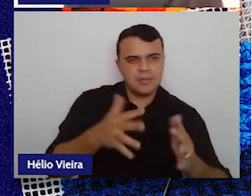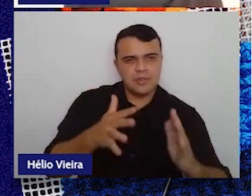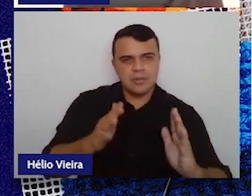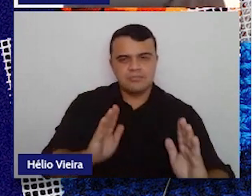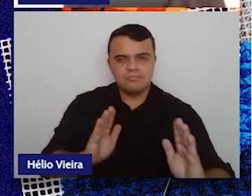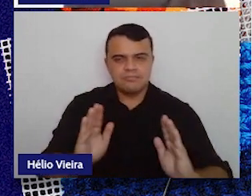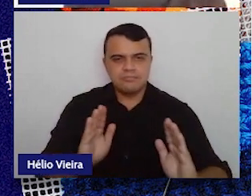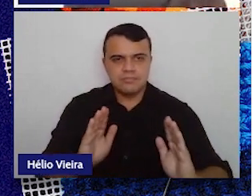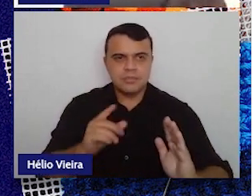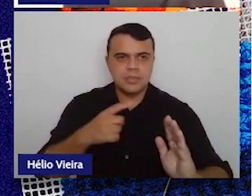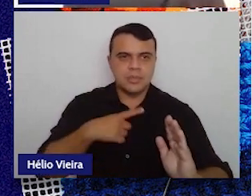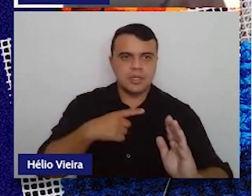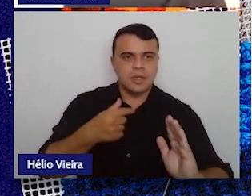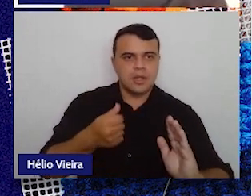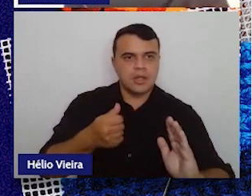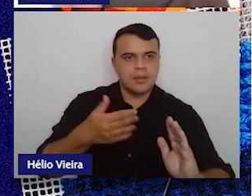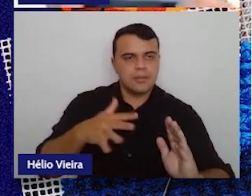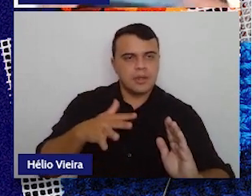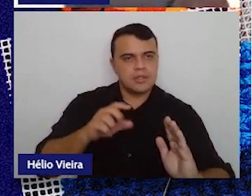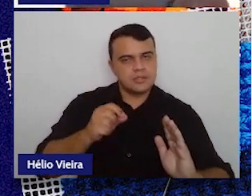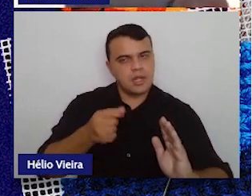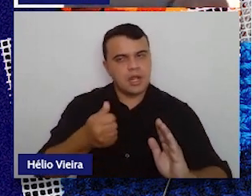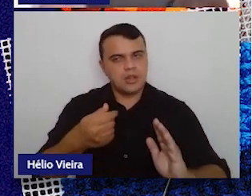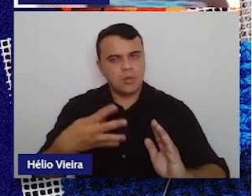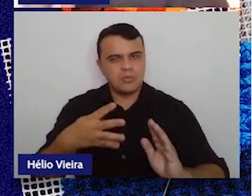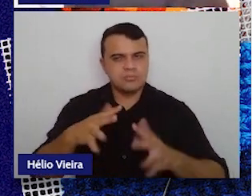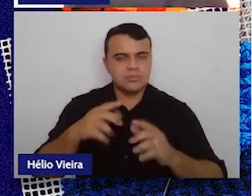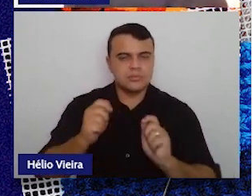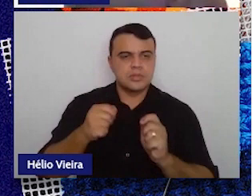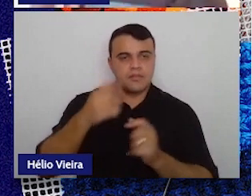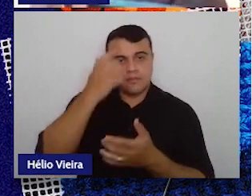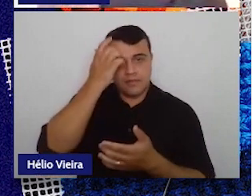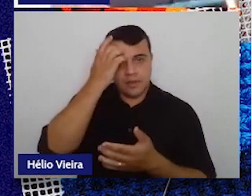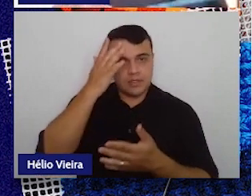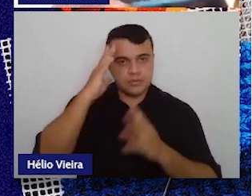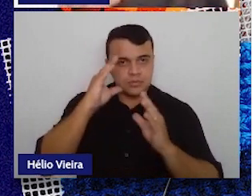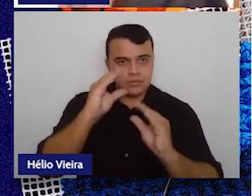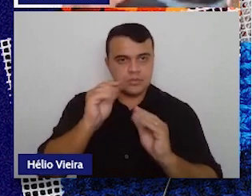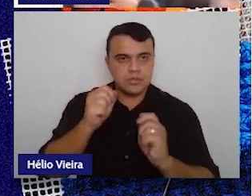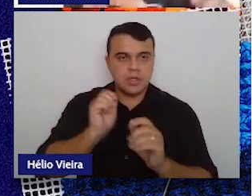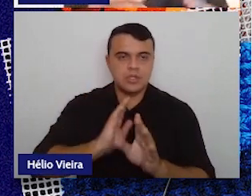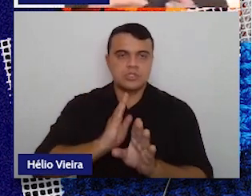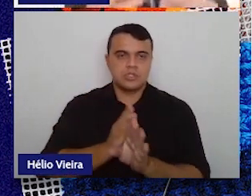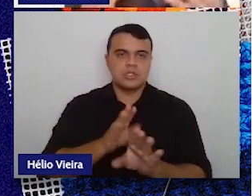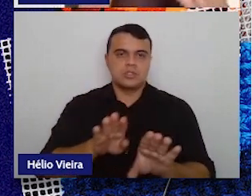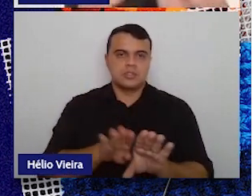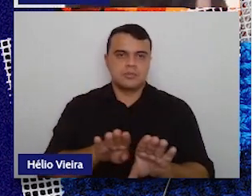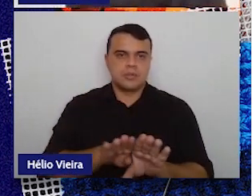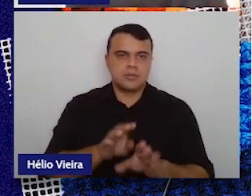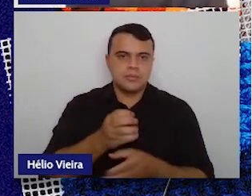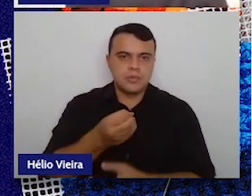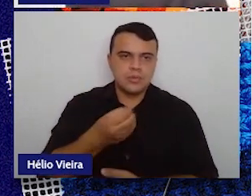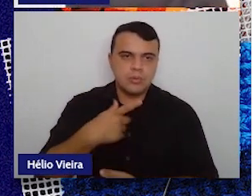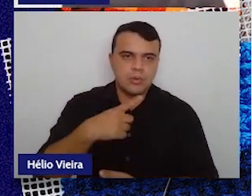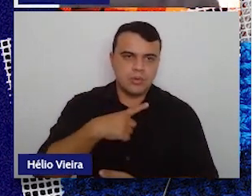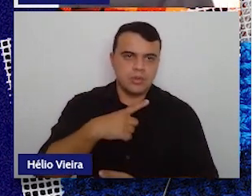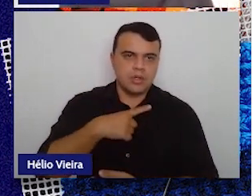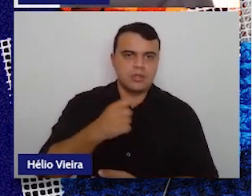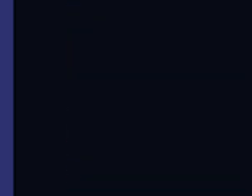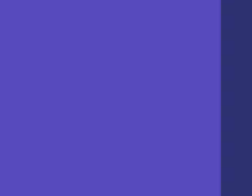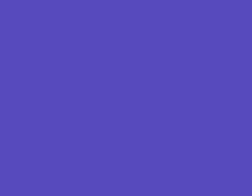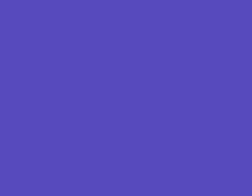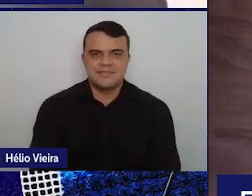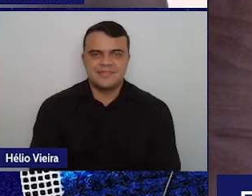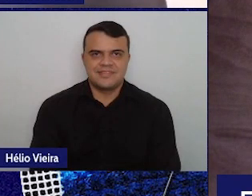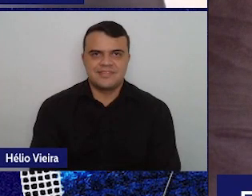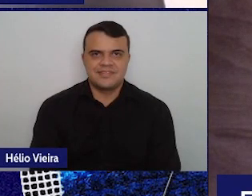mais delicados, mas é super fácil, super tranquilo de achar e é muito tranquilo de trabalhar com isso em sala de